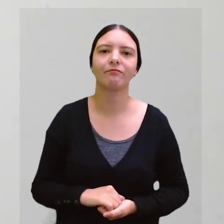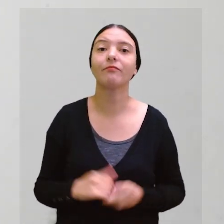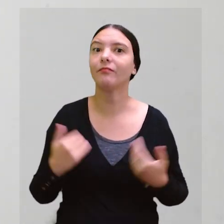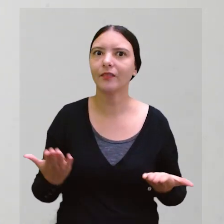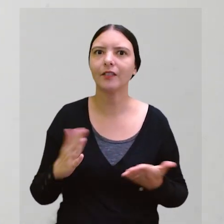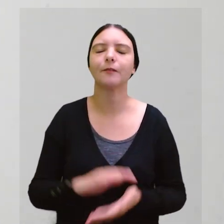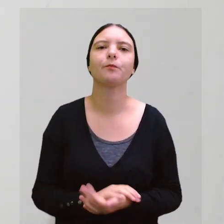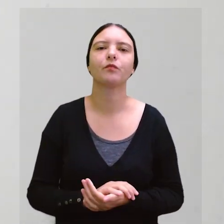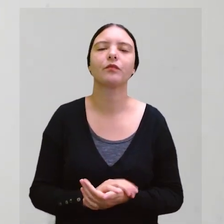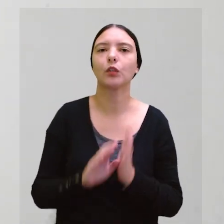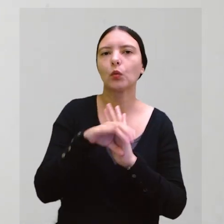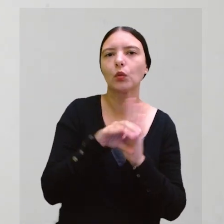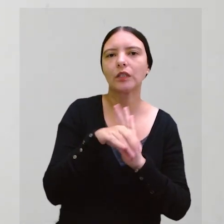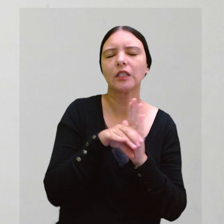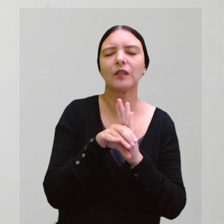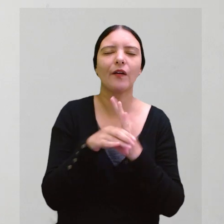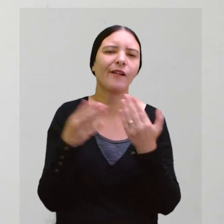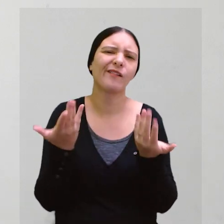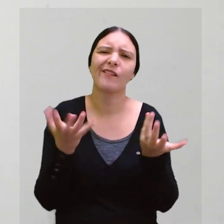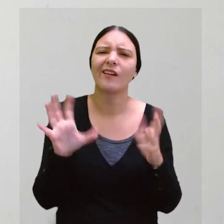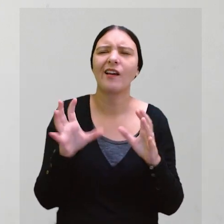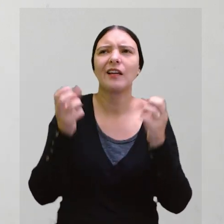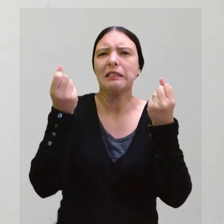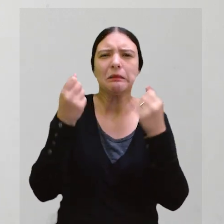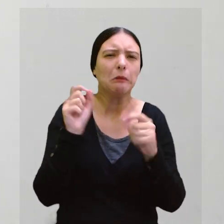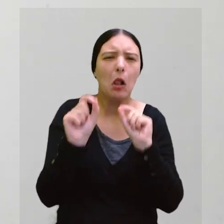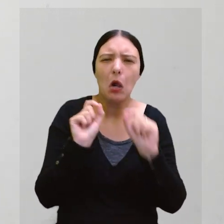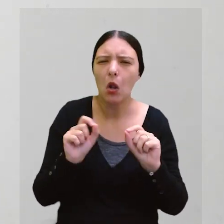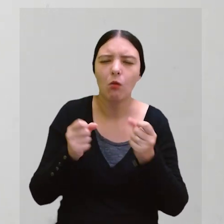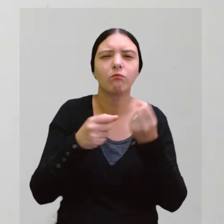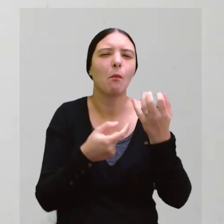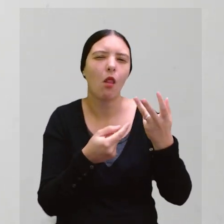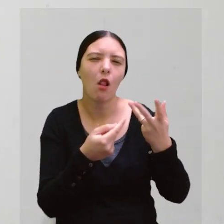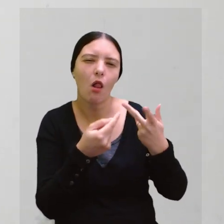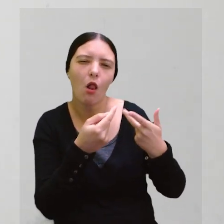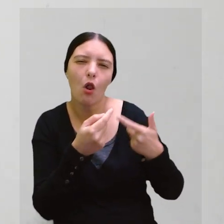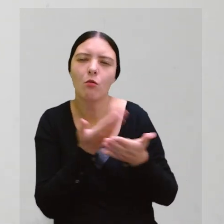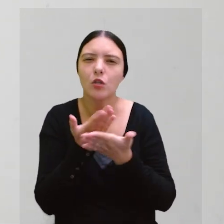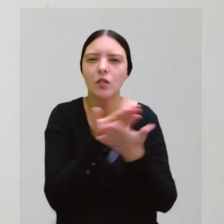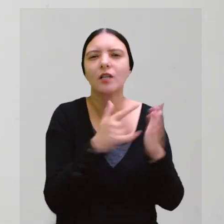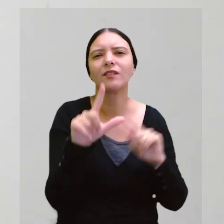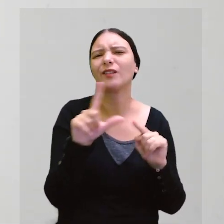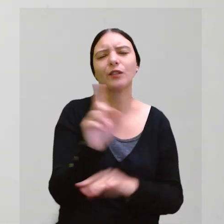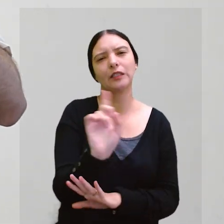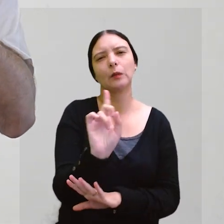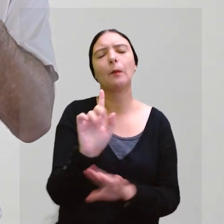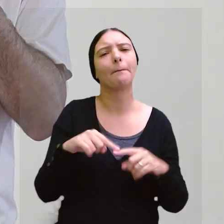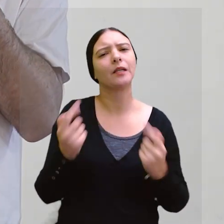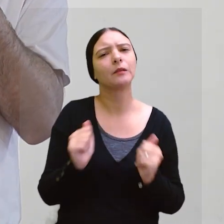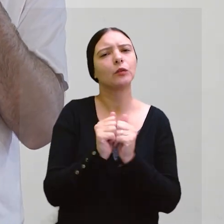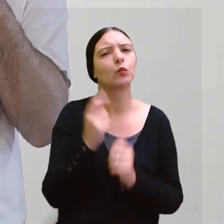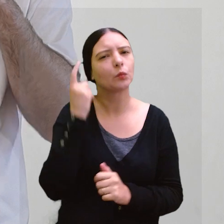Então, a partir desse conceito, eu não pretendo aqui dar conta de todos os motivos possíveis para estudar literatura, mas gostaria de pensar com